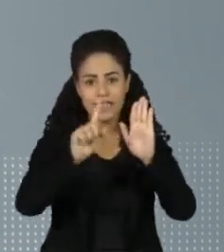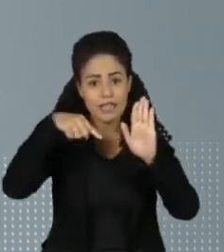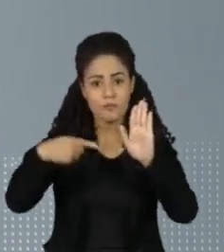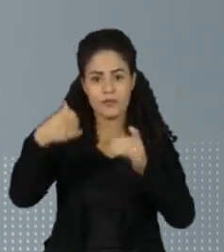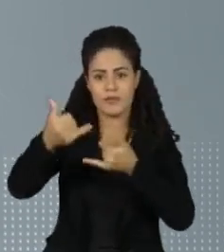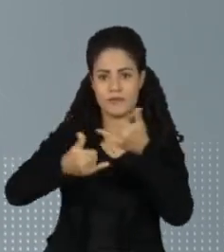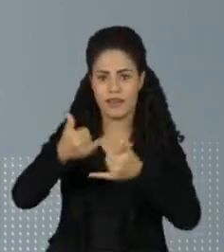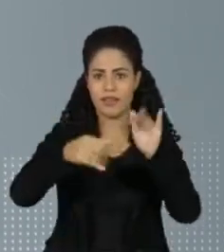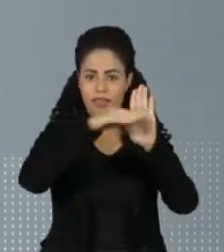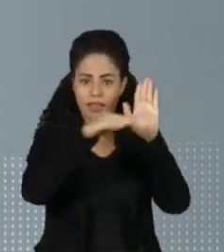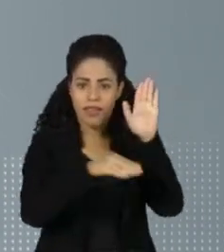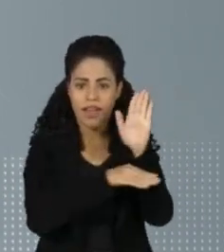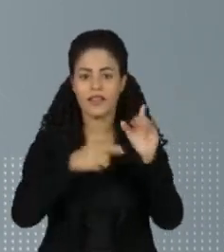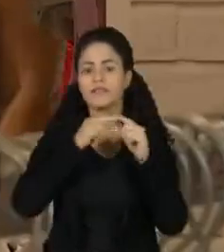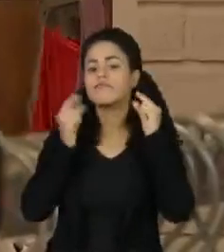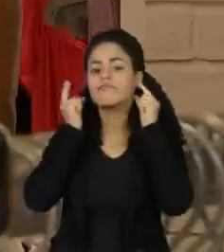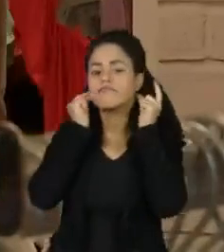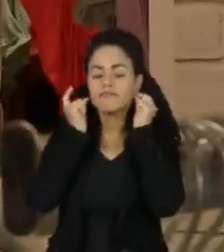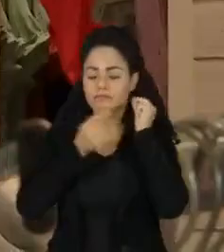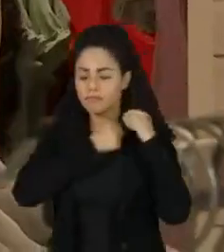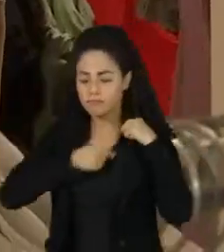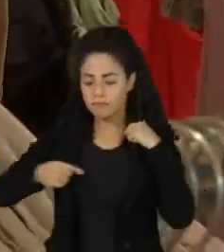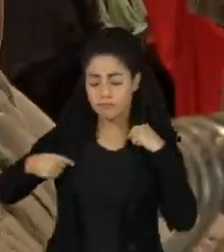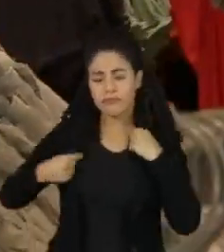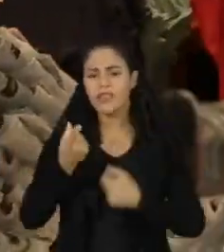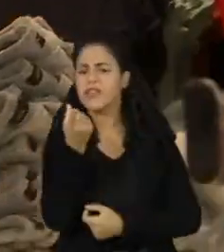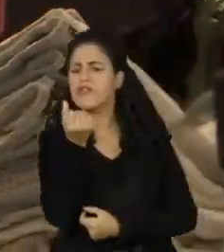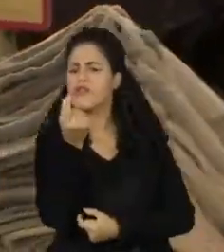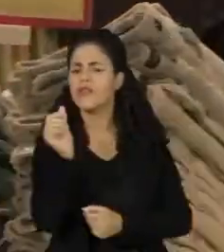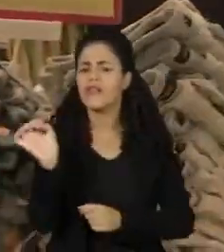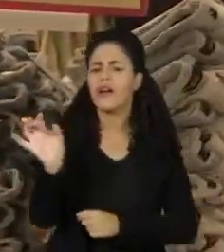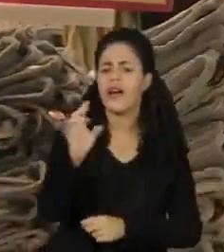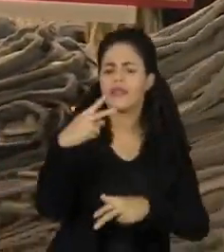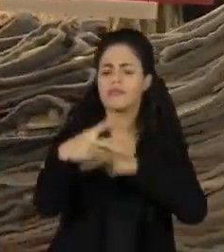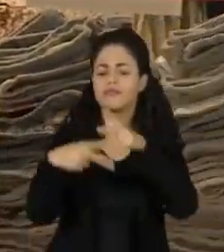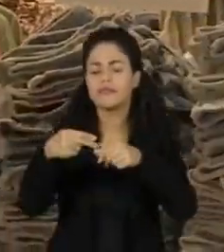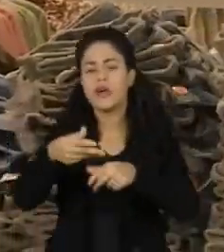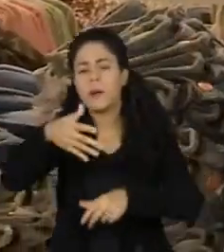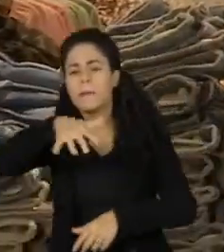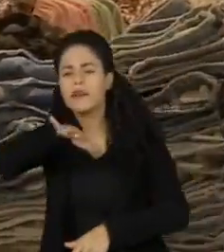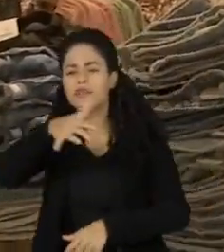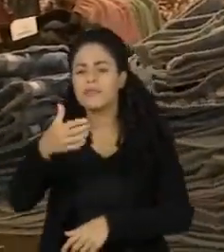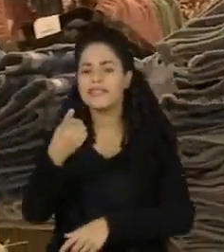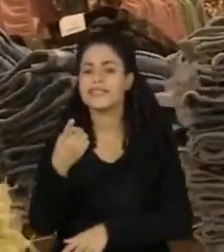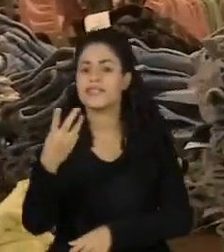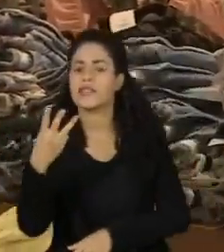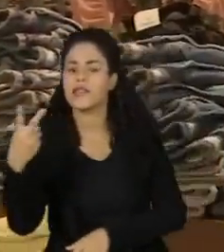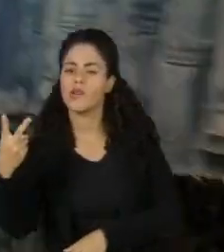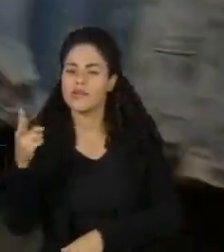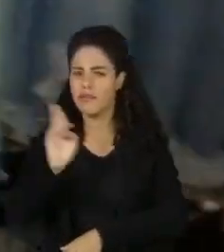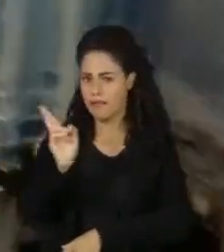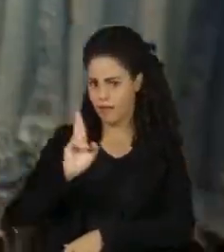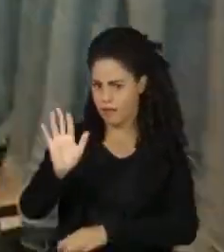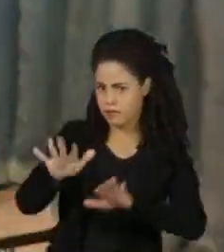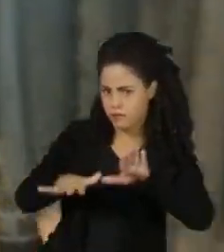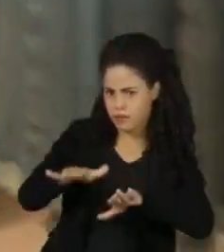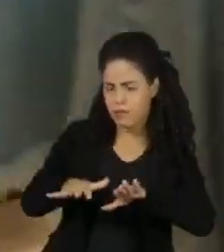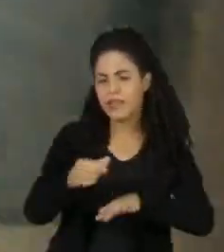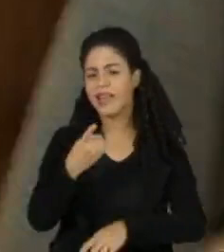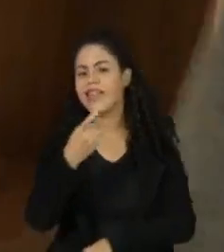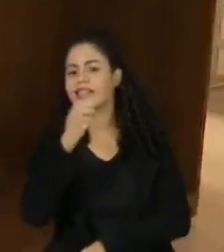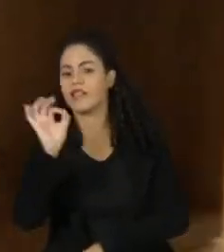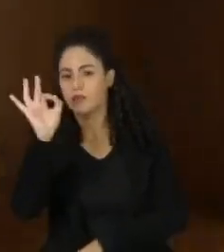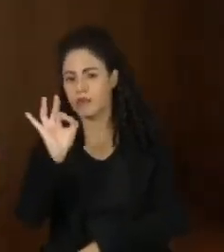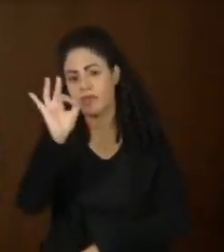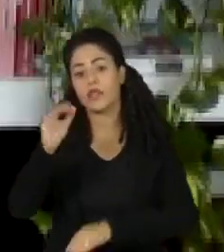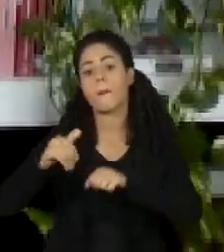por brinquedos e acessórios. O valor por presente deve ficar na média de R$ 132,00, 10 a mais do